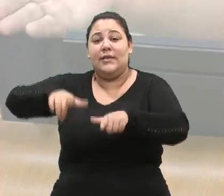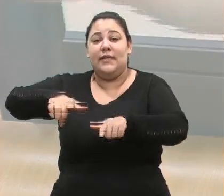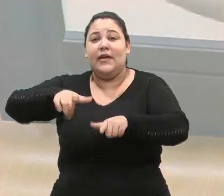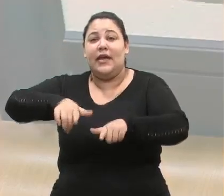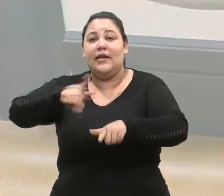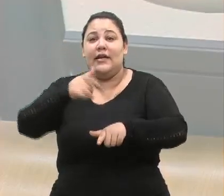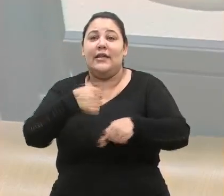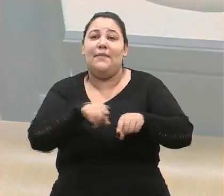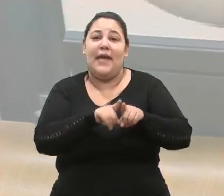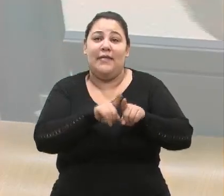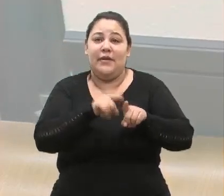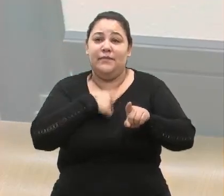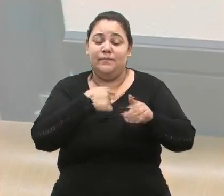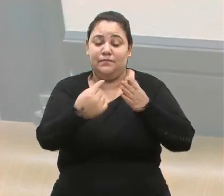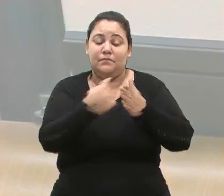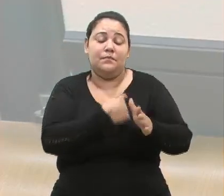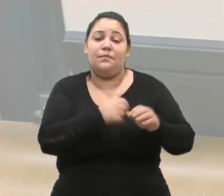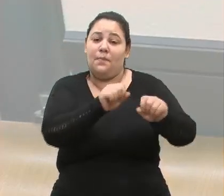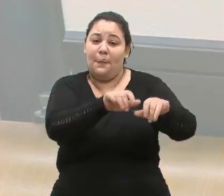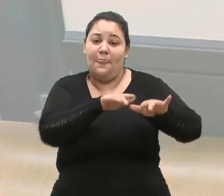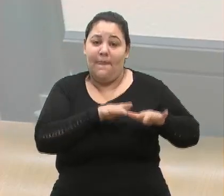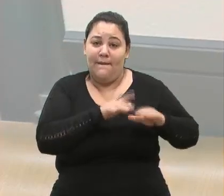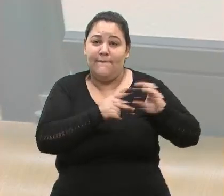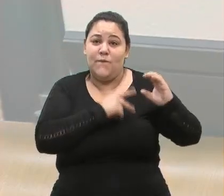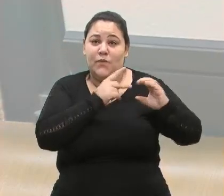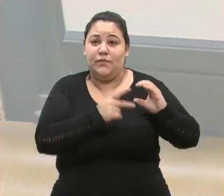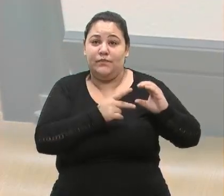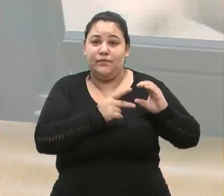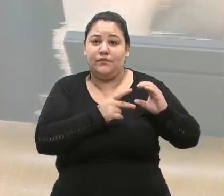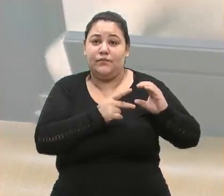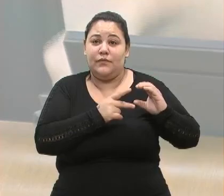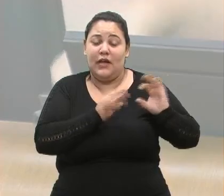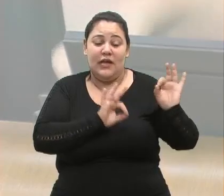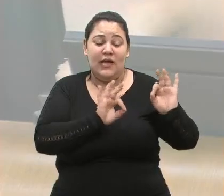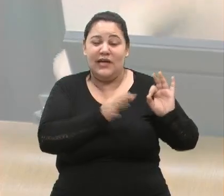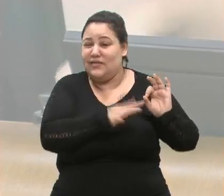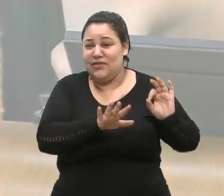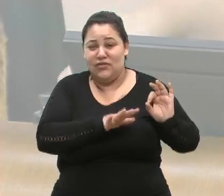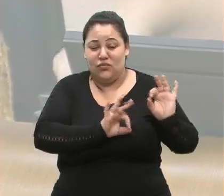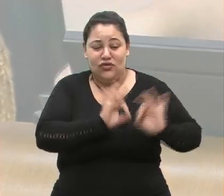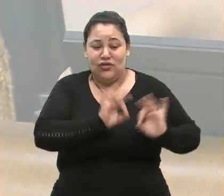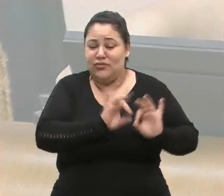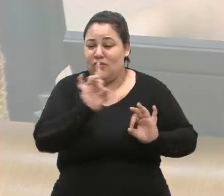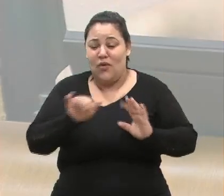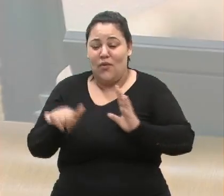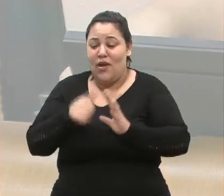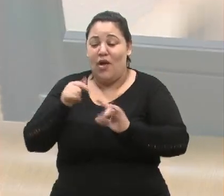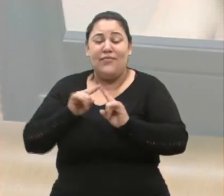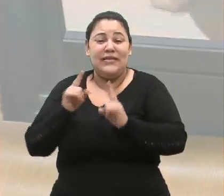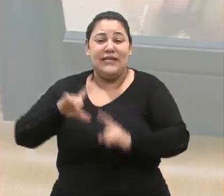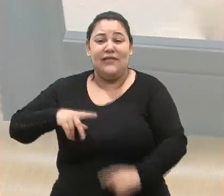ao plenário, como eu disse ontem. Pode ser que o meu projeto não seja o melhor, mas nós temos mais 22 vereadores aqui